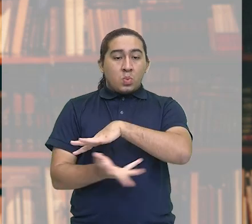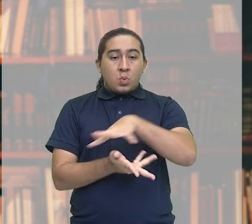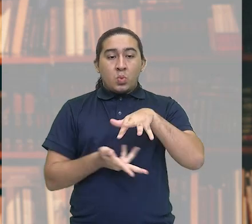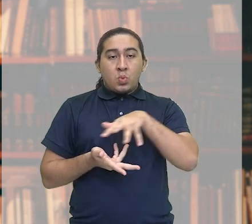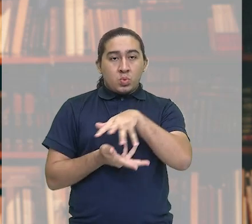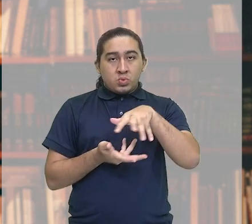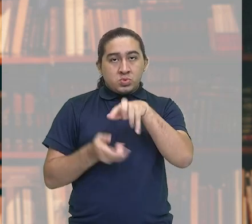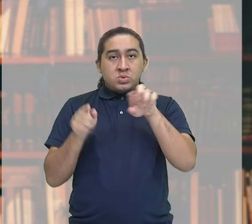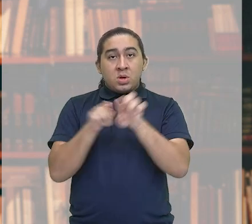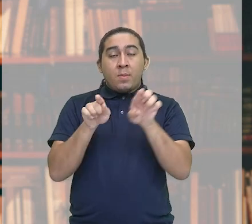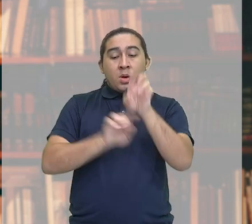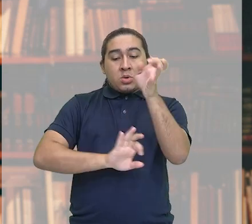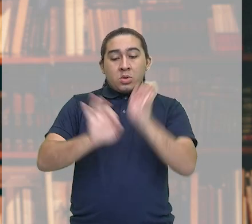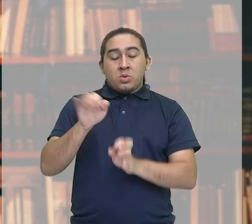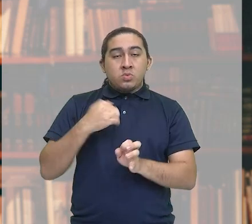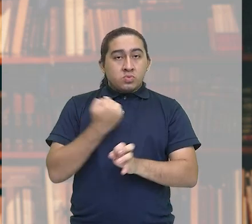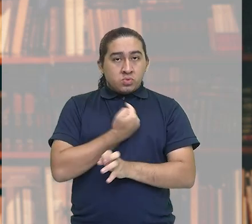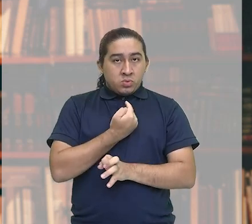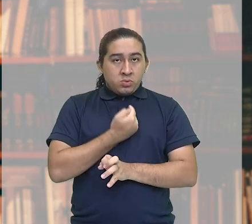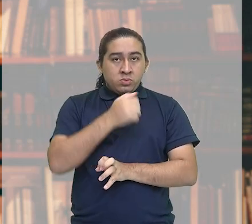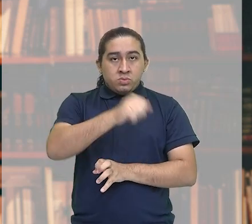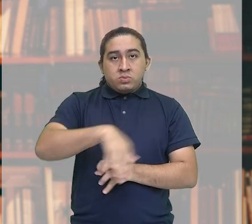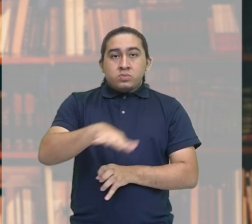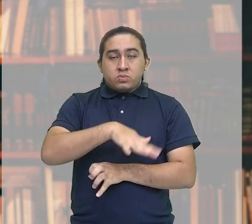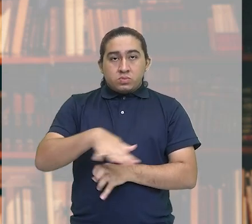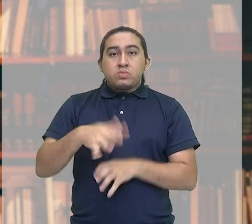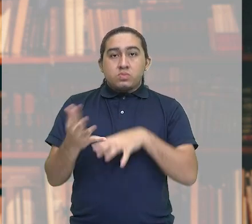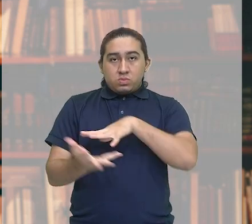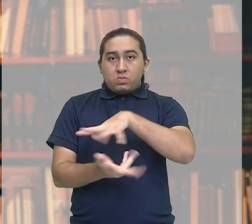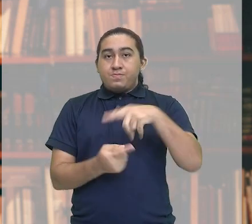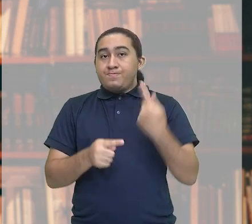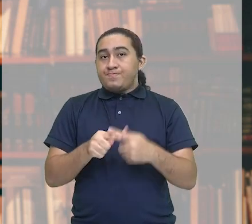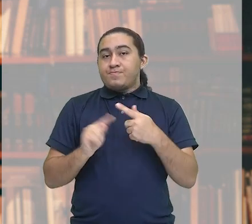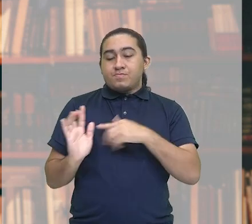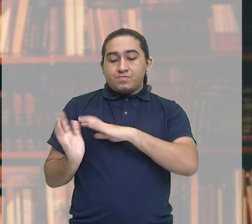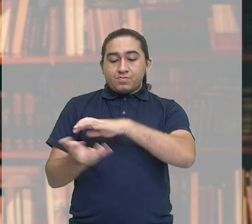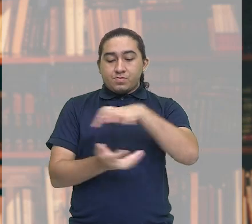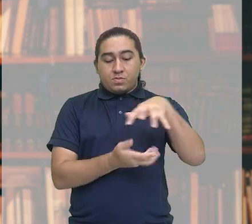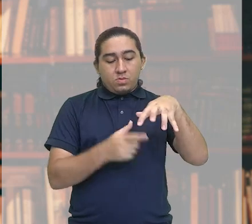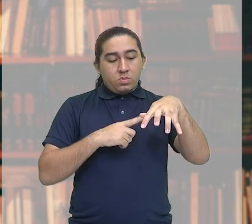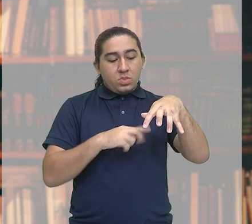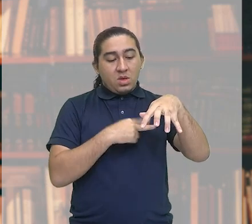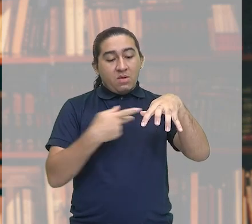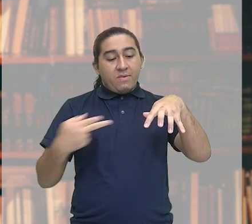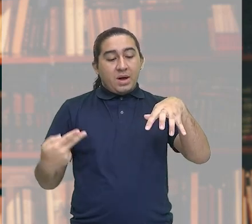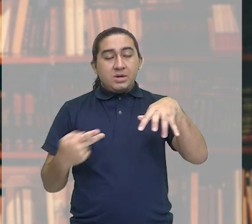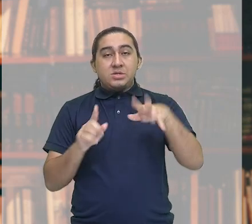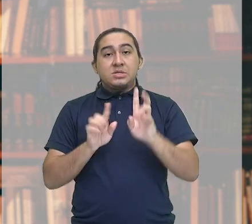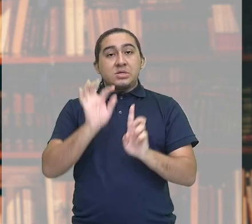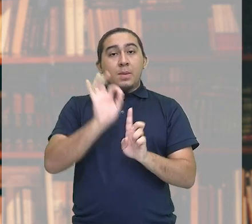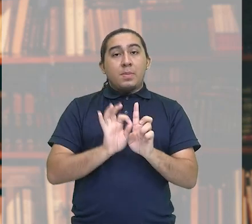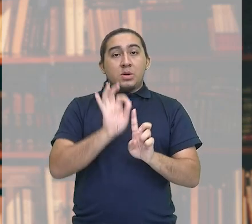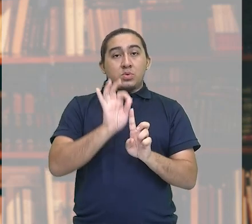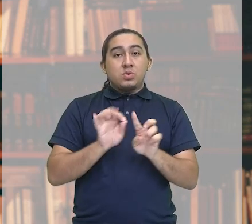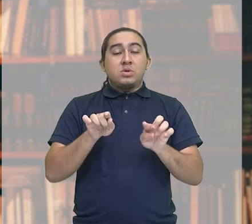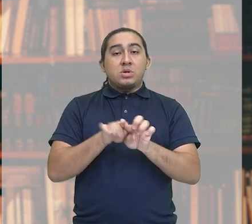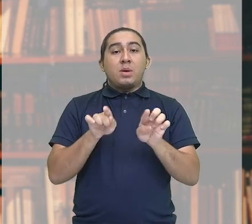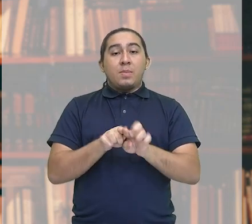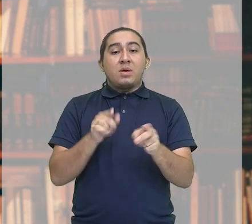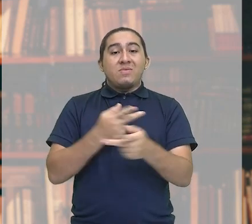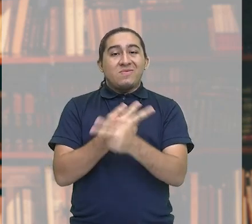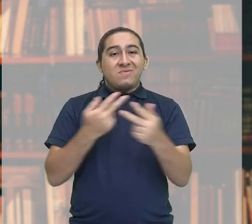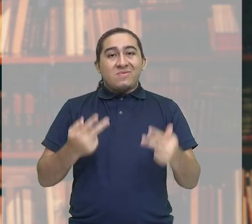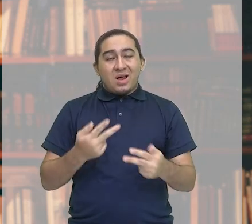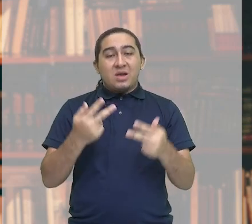na distribuição dos nossos biomas. Isso porque o nosso planeta vai apresentar diferentes temperaturas e níveis de